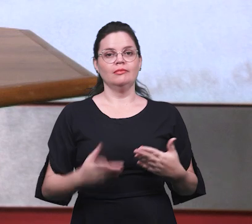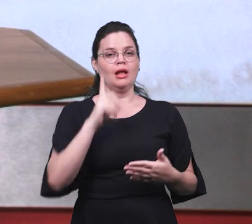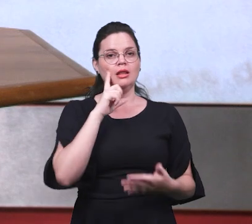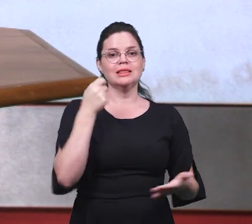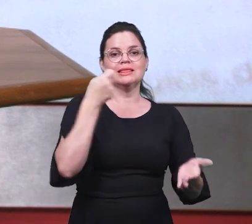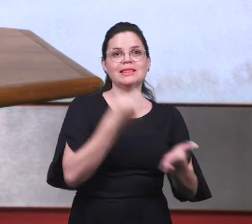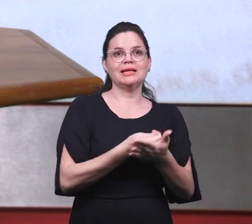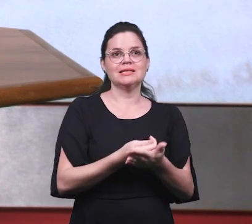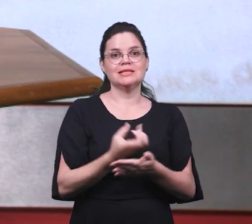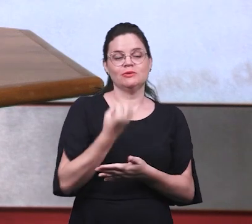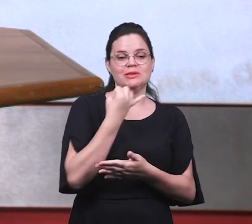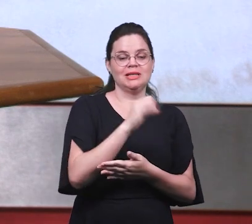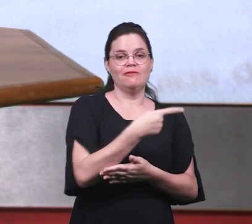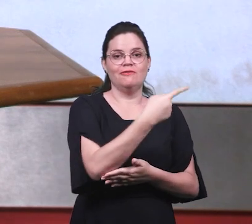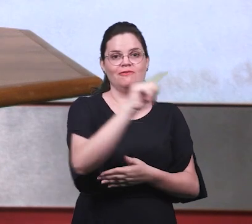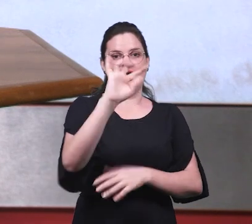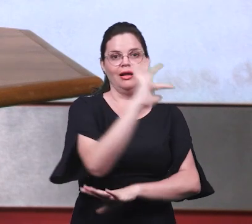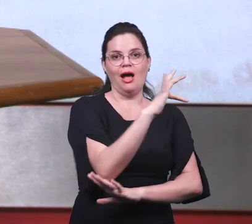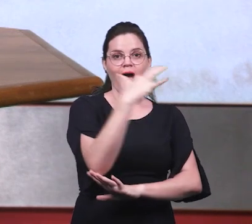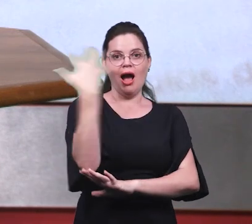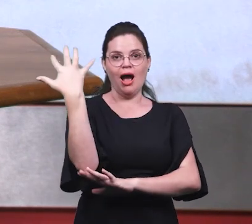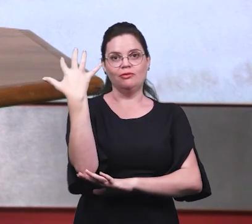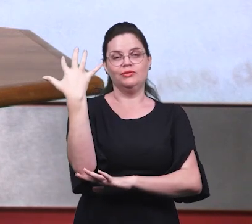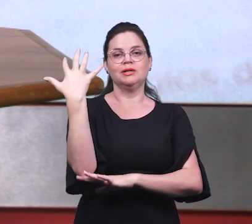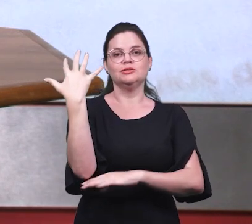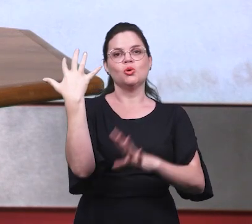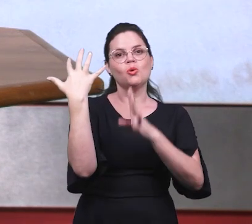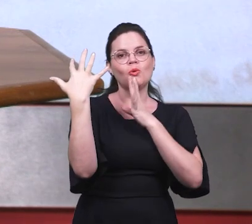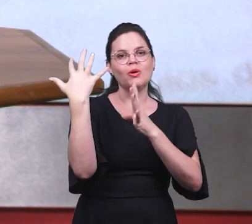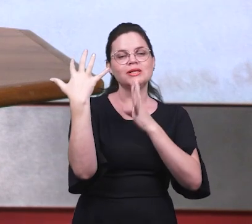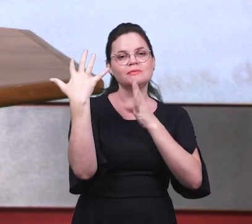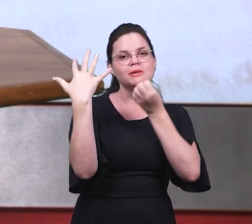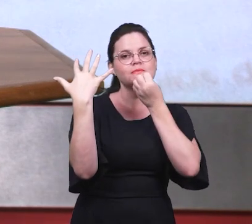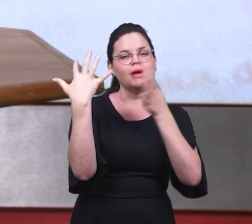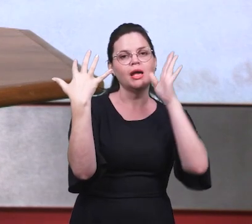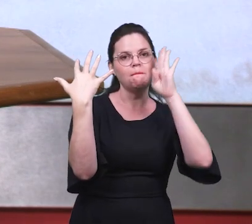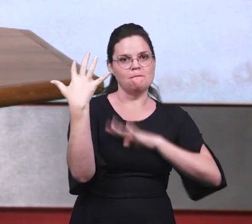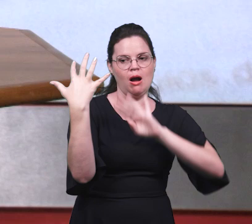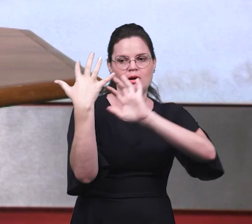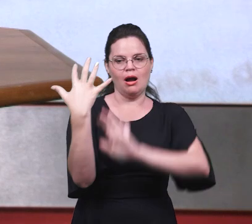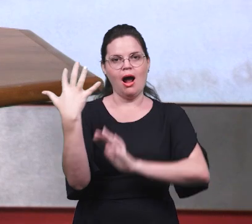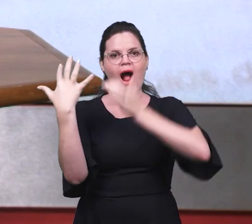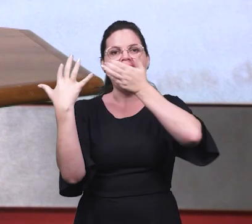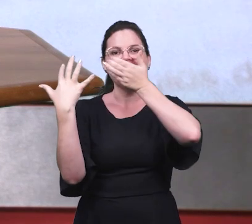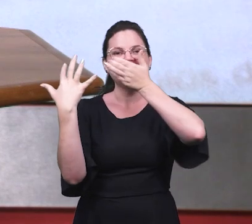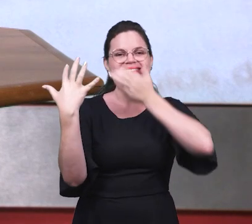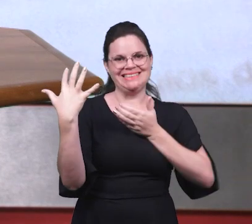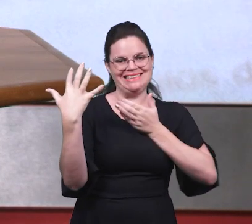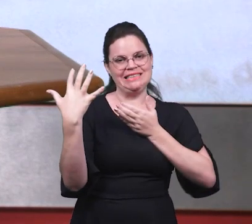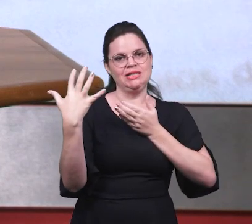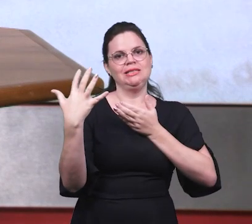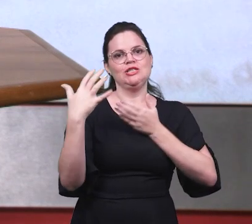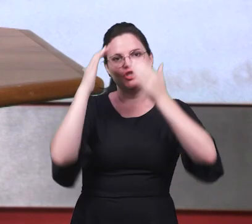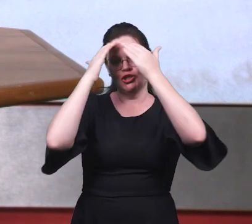de comer do fruto da árvore da ciência do bem e do mal, em desacordo com a vontade